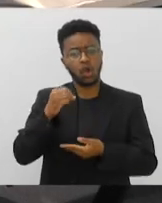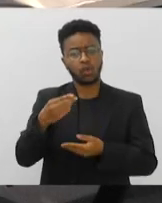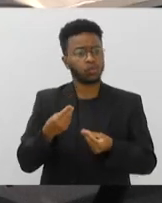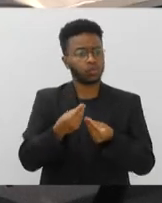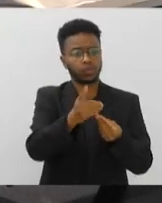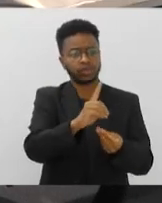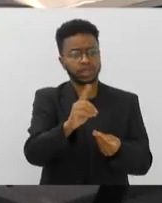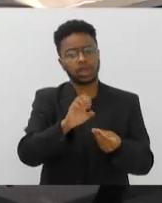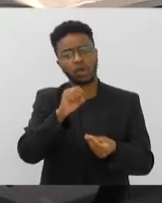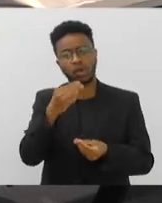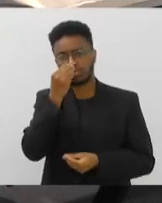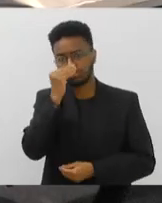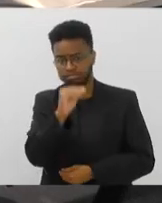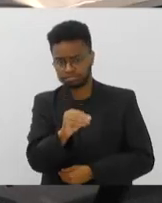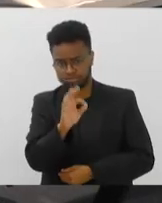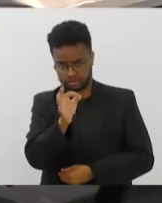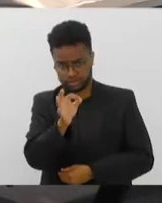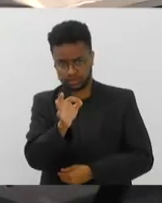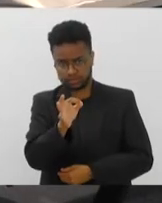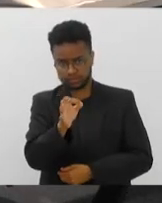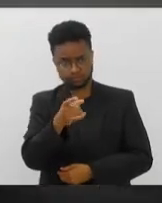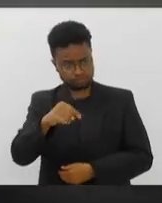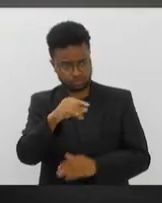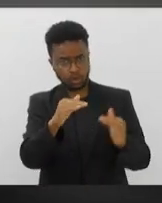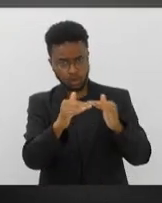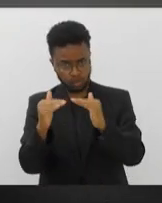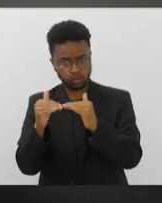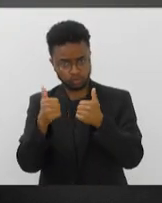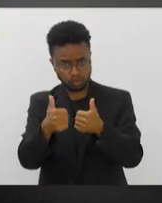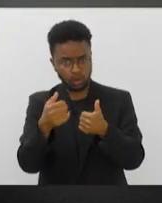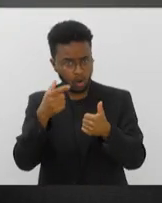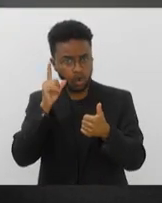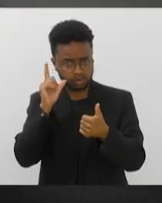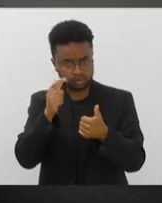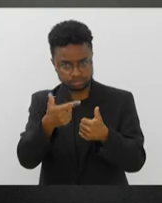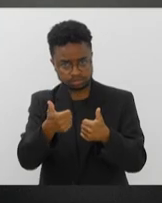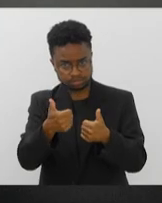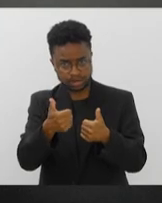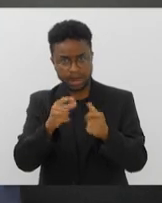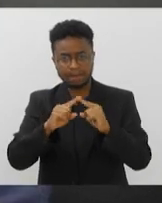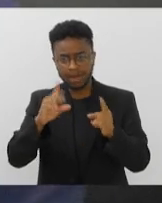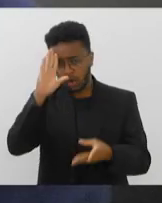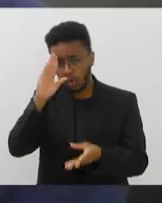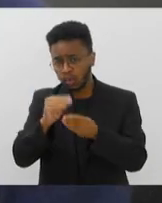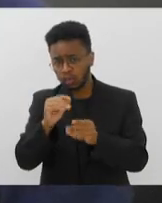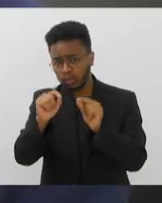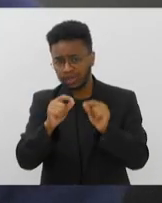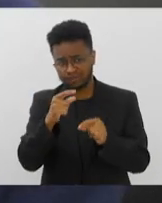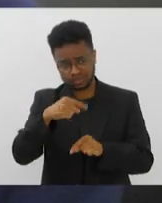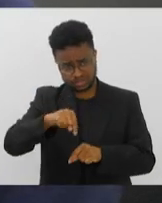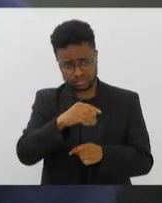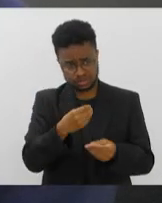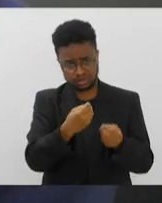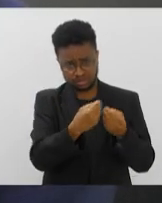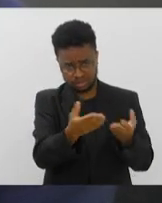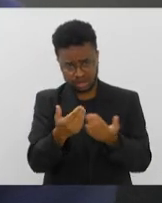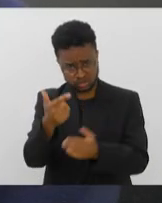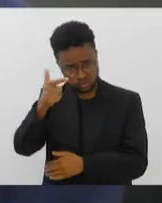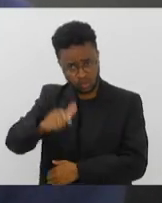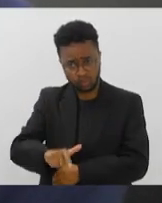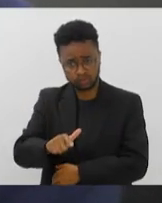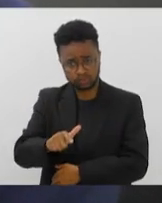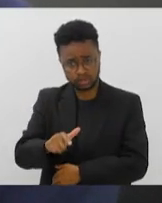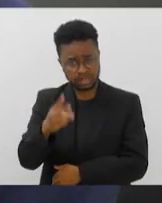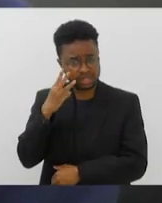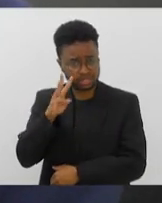mais leem e todo mundo concordou com isso ontem aqui aí a conclusão é que vai então mandar as conclusões para el é isso ficamos três